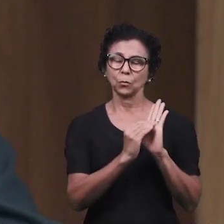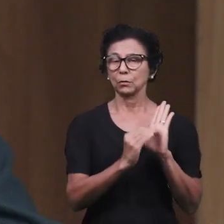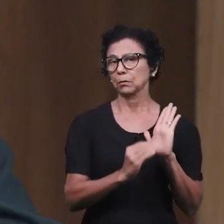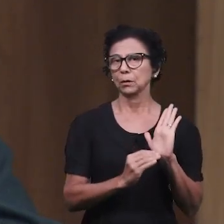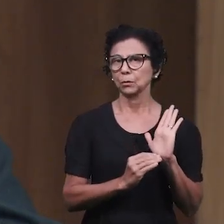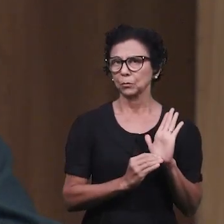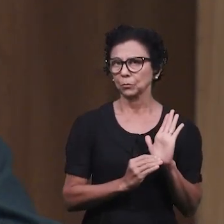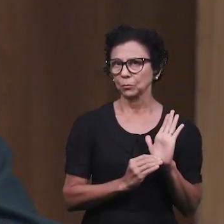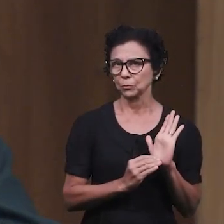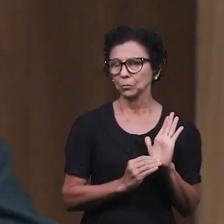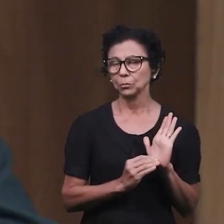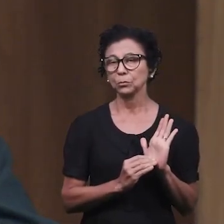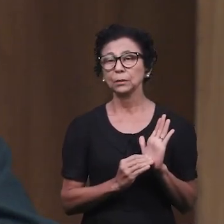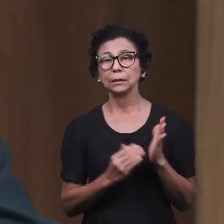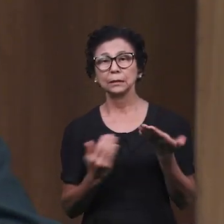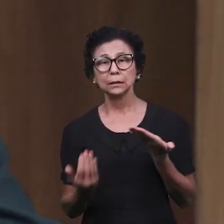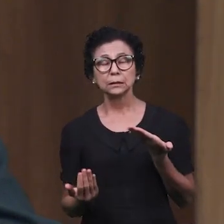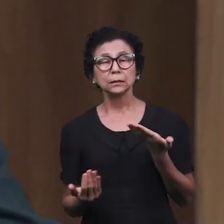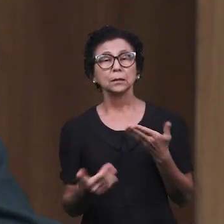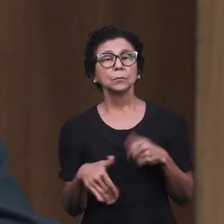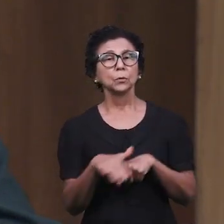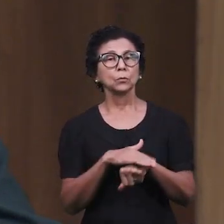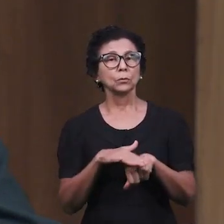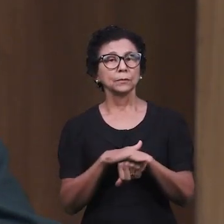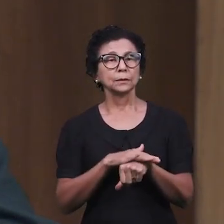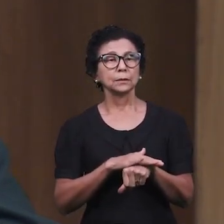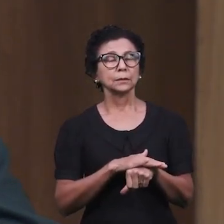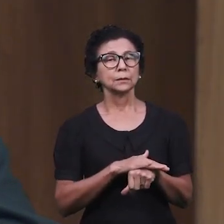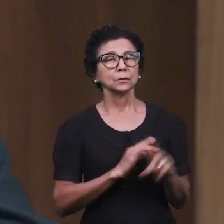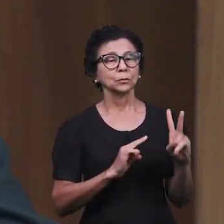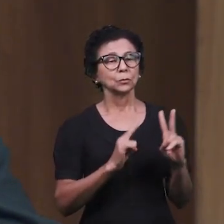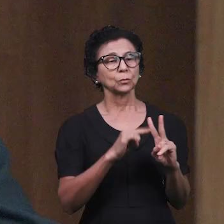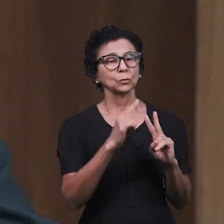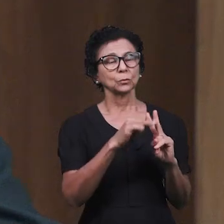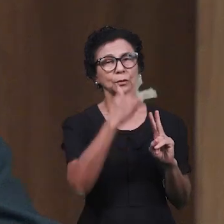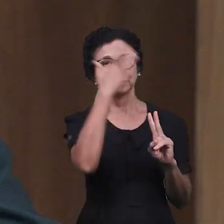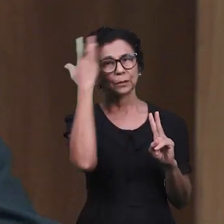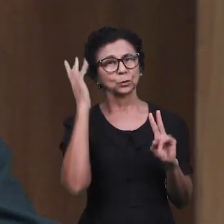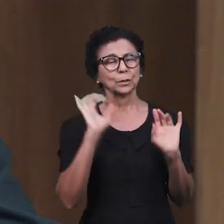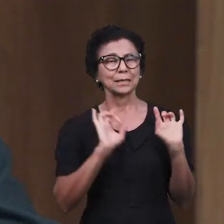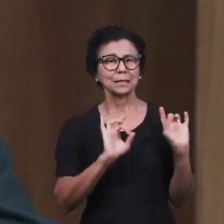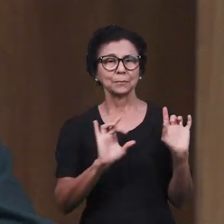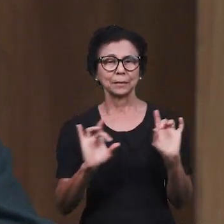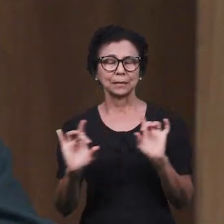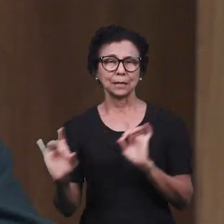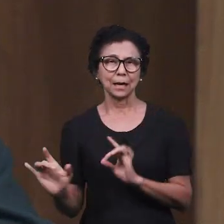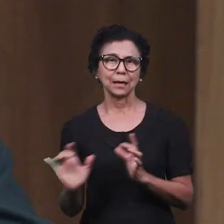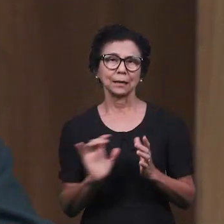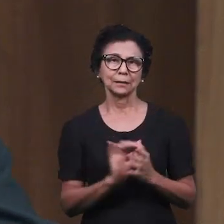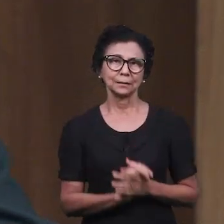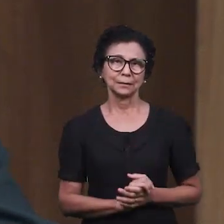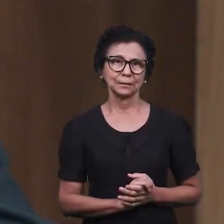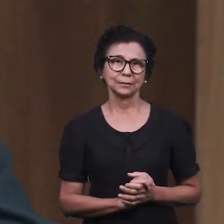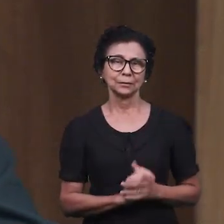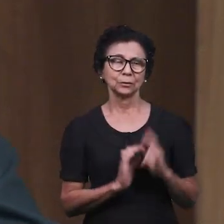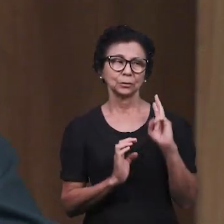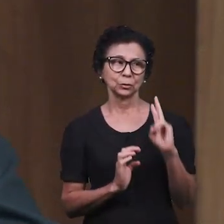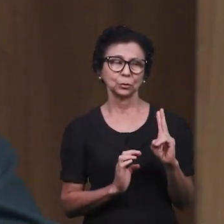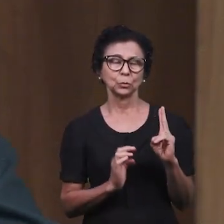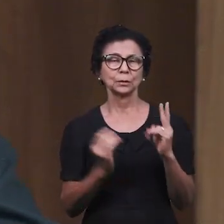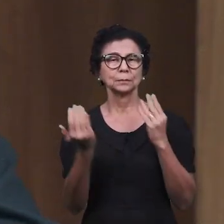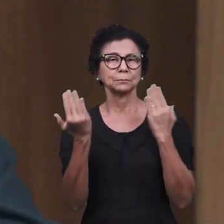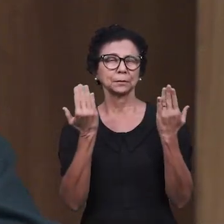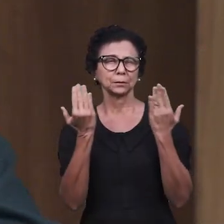que estamos conversando com convidadas muito especiais, as psicólogas Jaqueline e Vanessa,